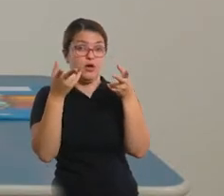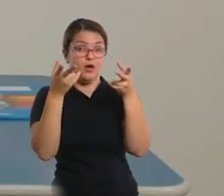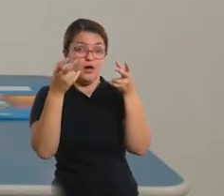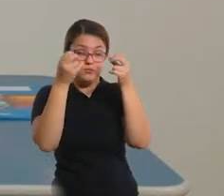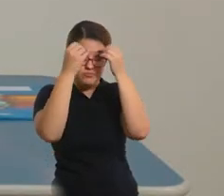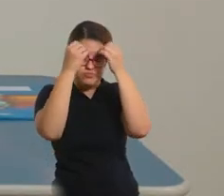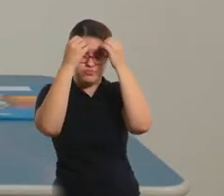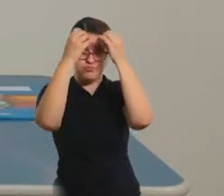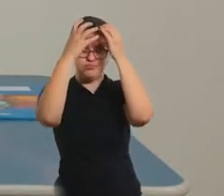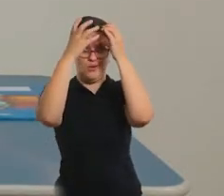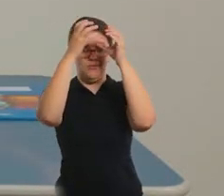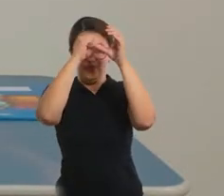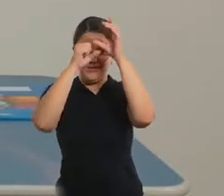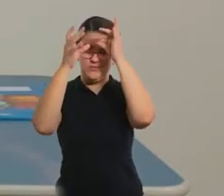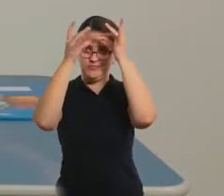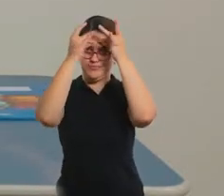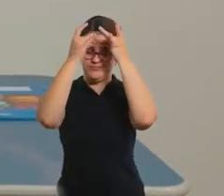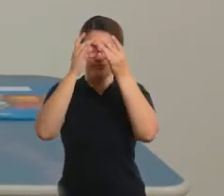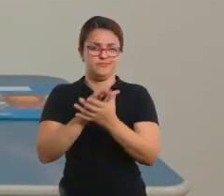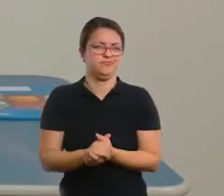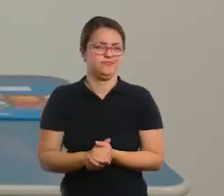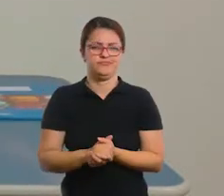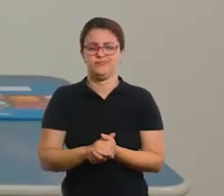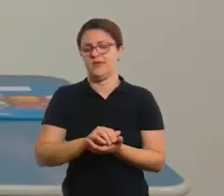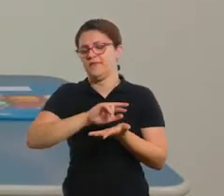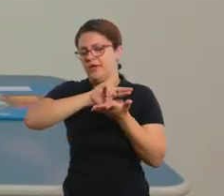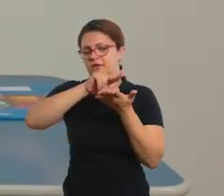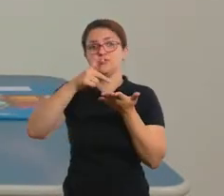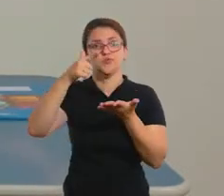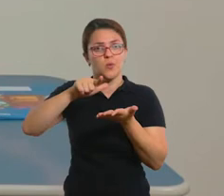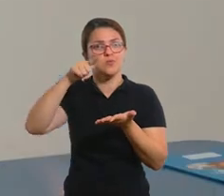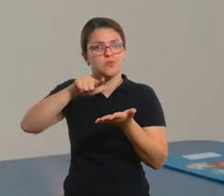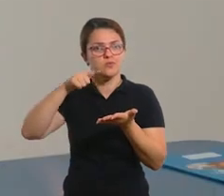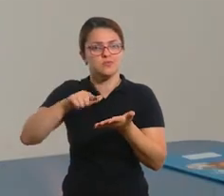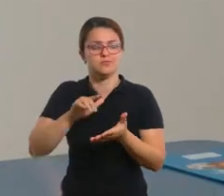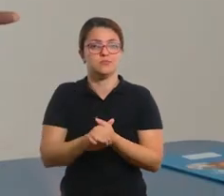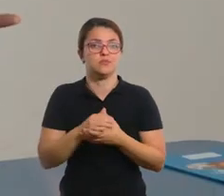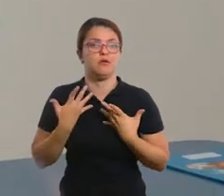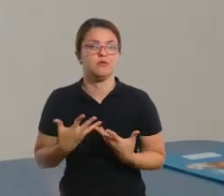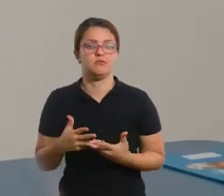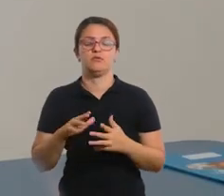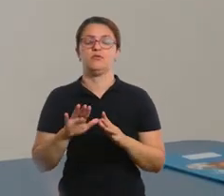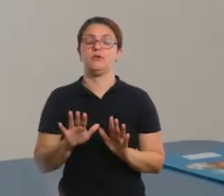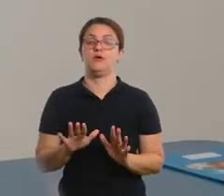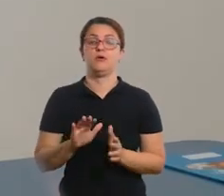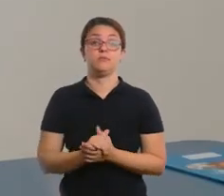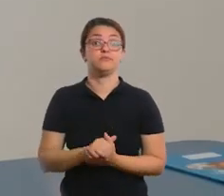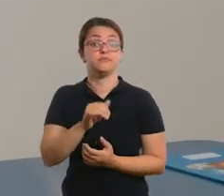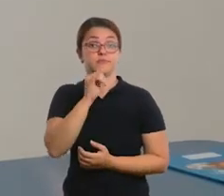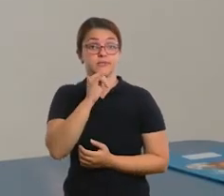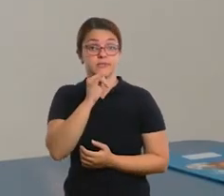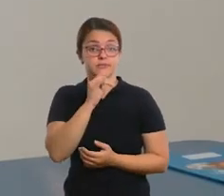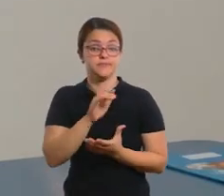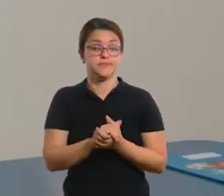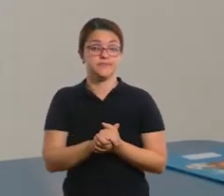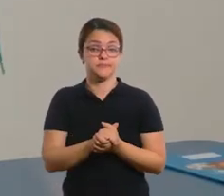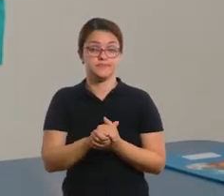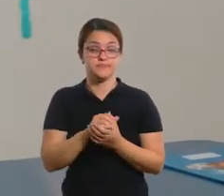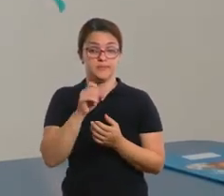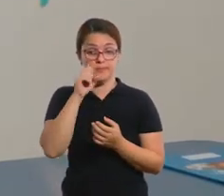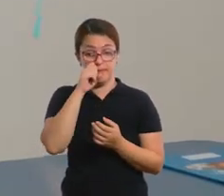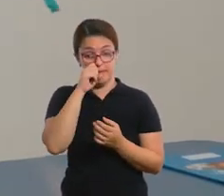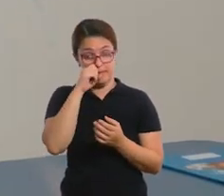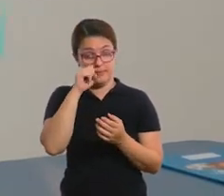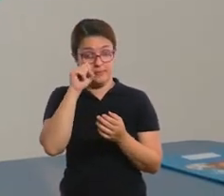Você pode repetir várias vezes, e aí isso não precisa ser cansativo. Você pode, por exemplo, copiar os